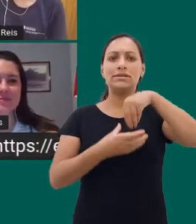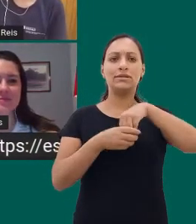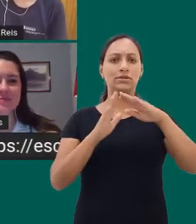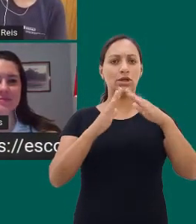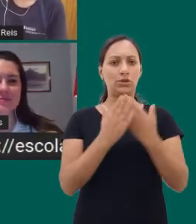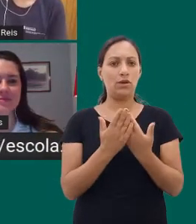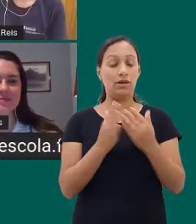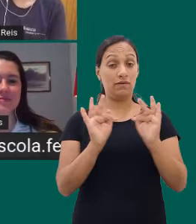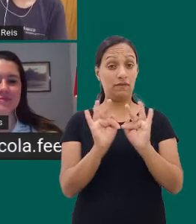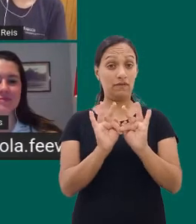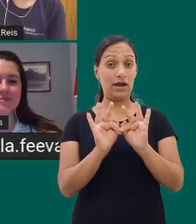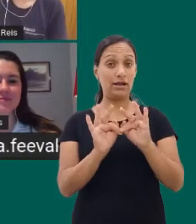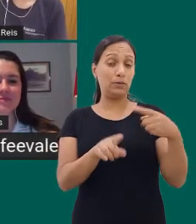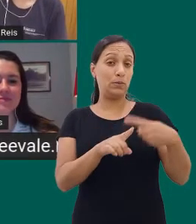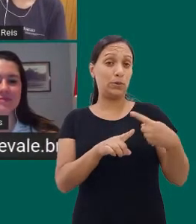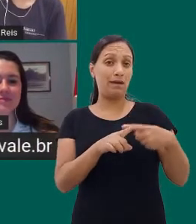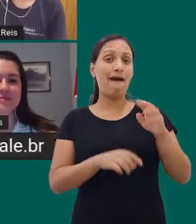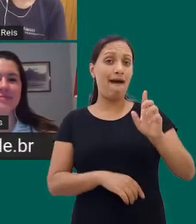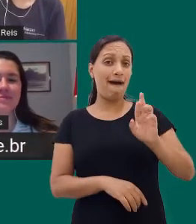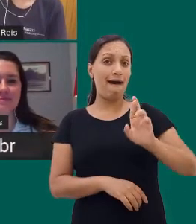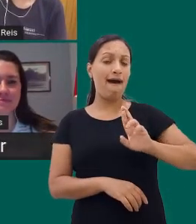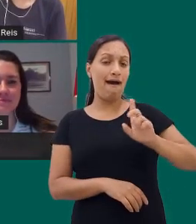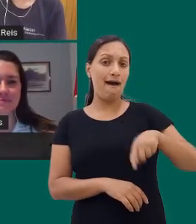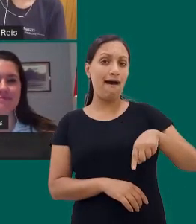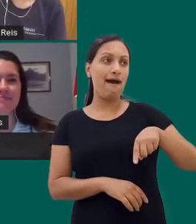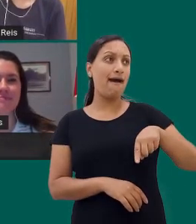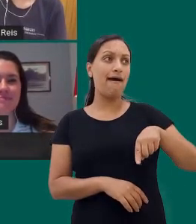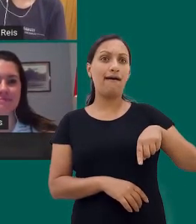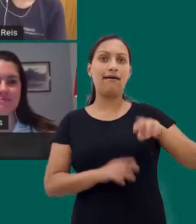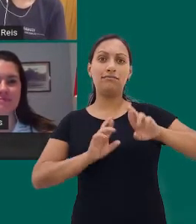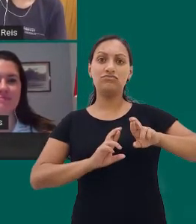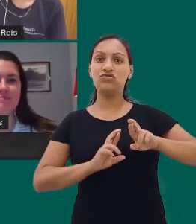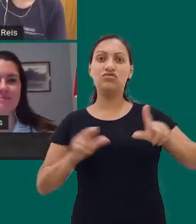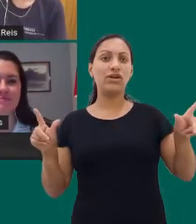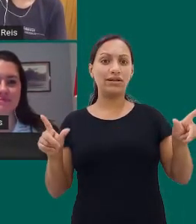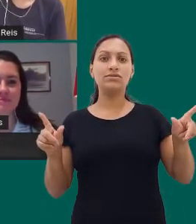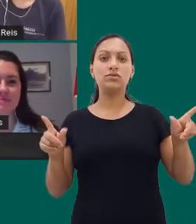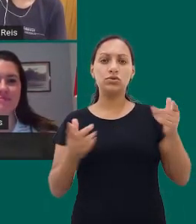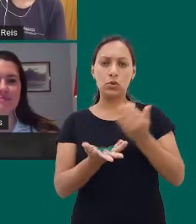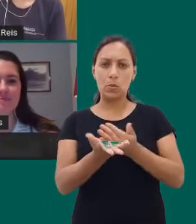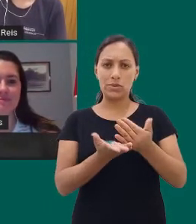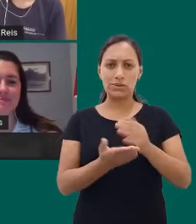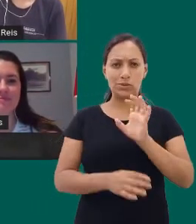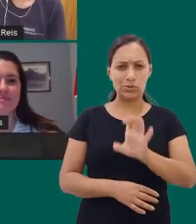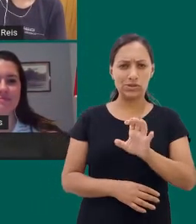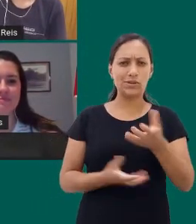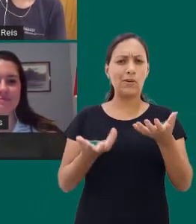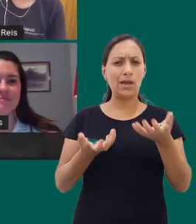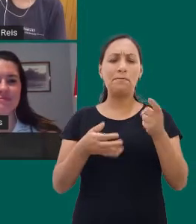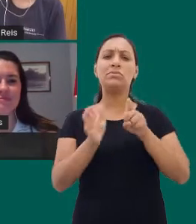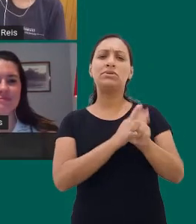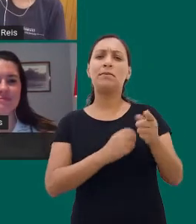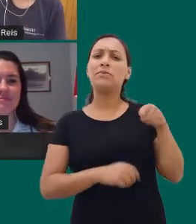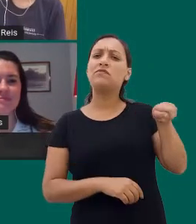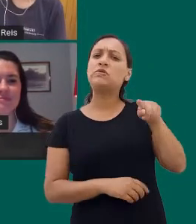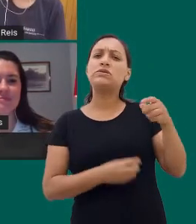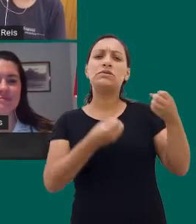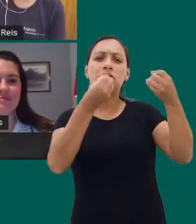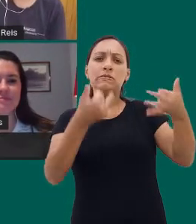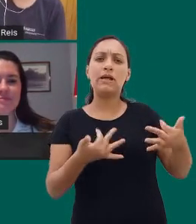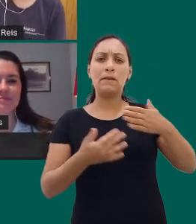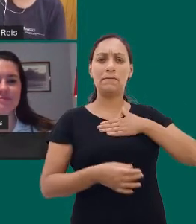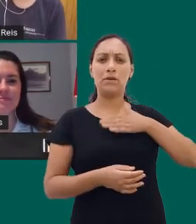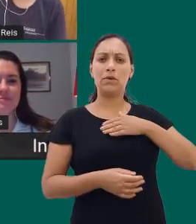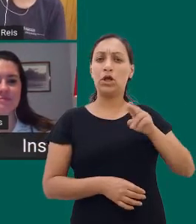porque é diferente, né? Eu acho que é diferente. E começando com isso, eu queria provocar vocês para me explicarem, que eu